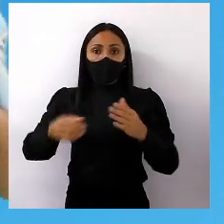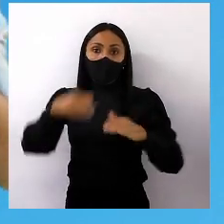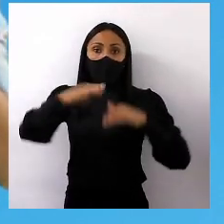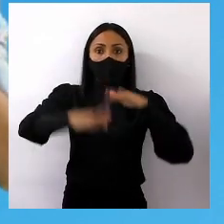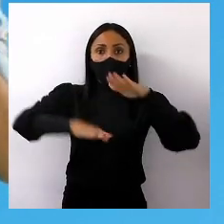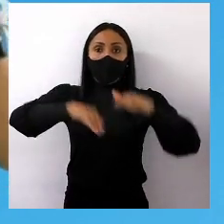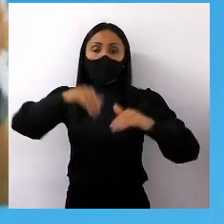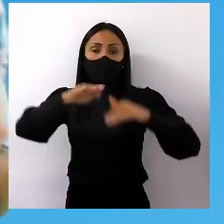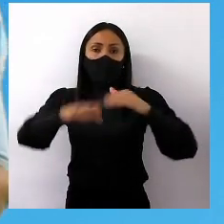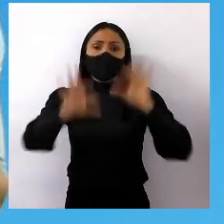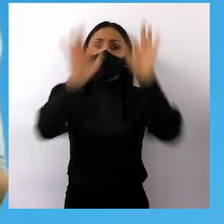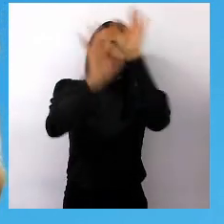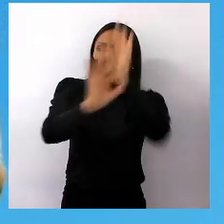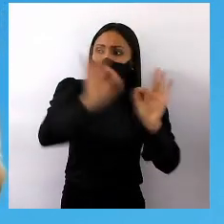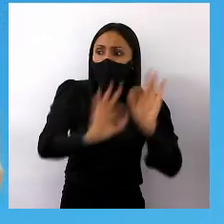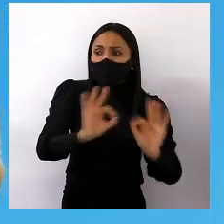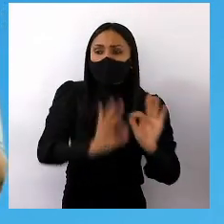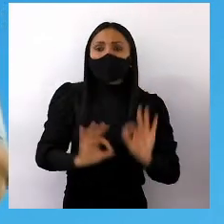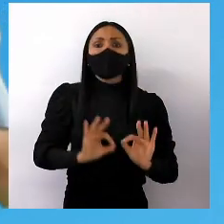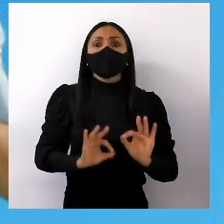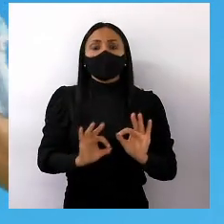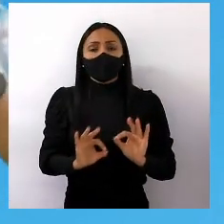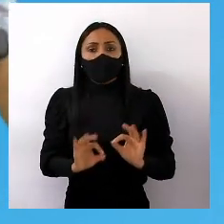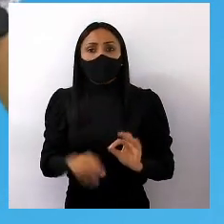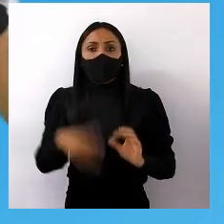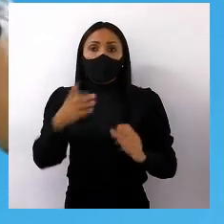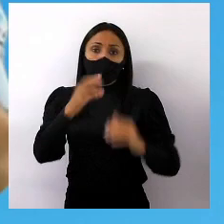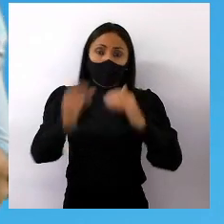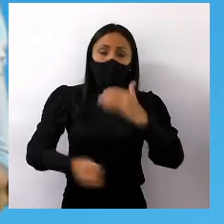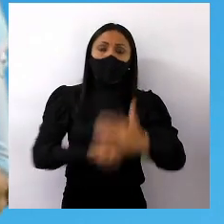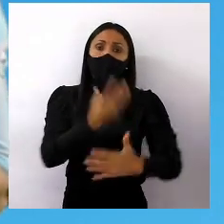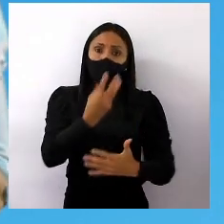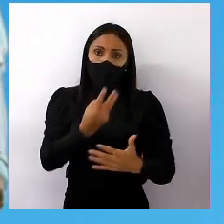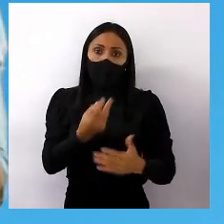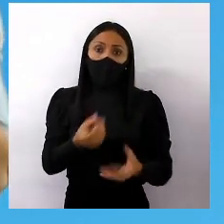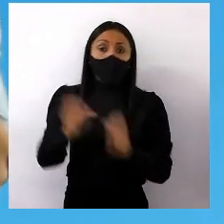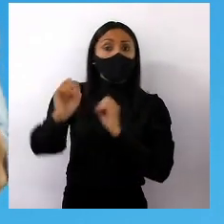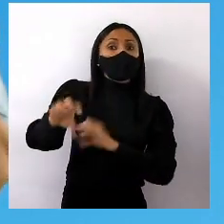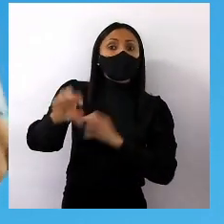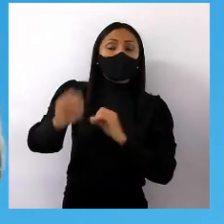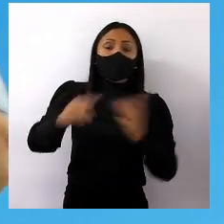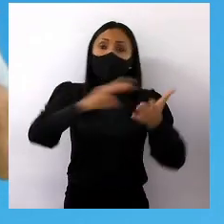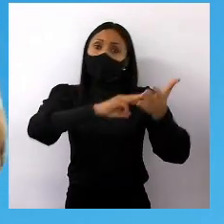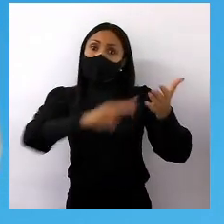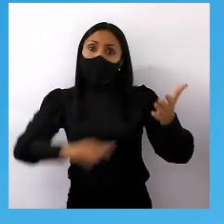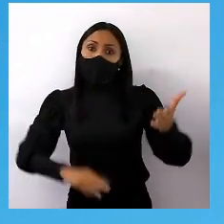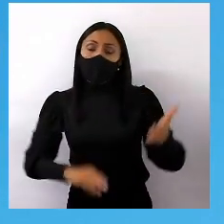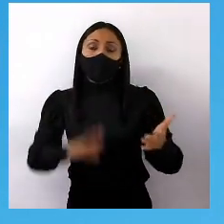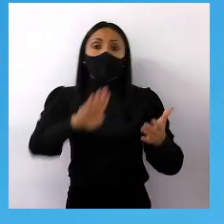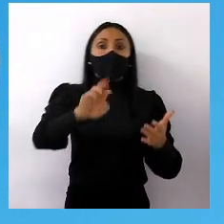catalogados, organizados, ou seja, ele criou um método de dança, esse chamado de método